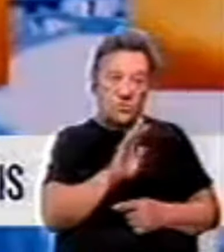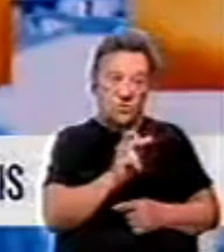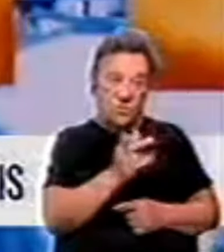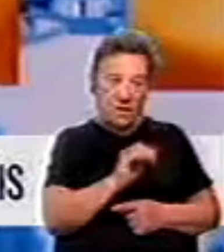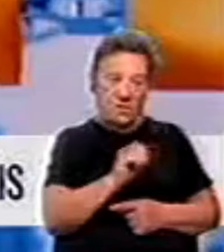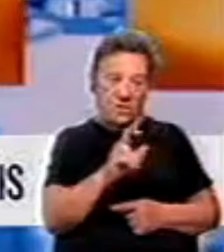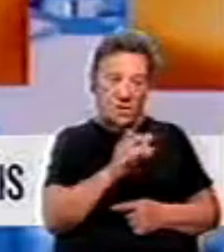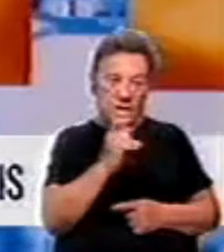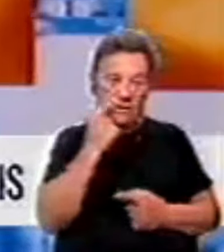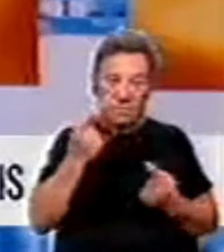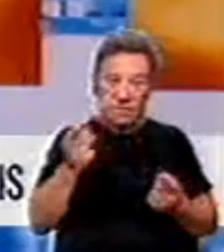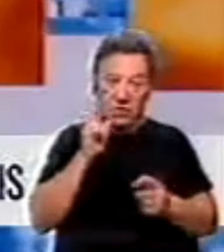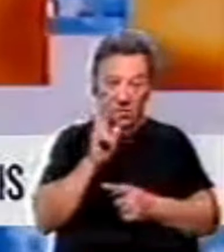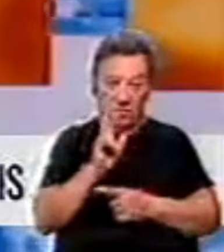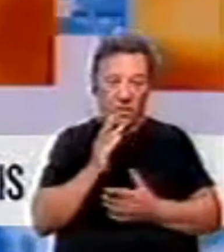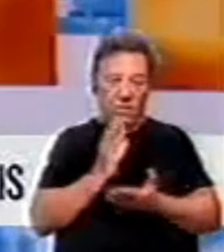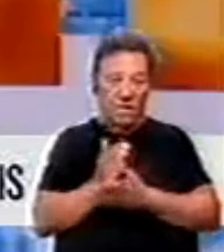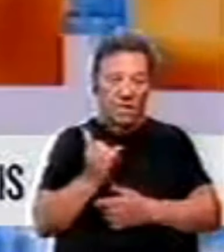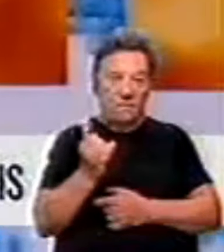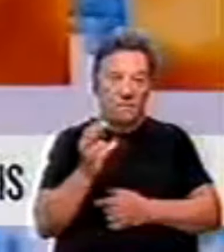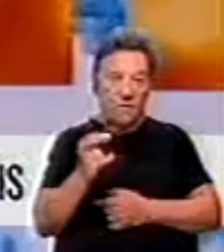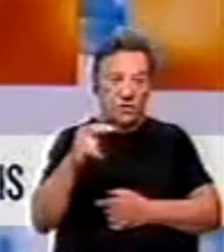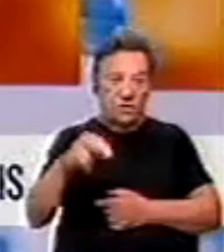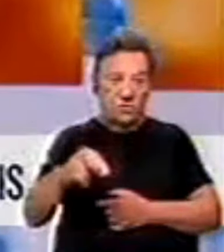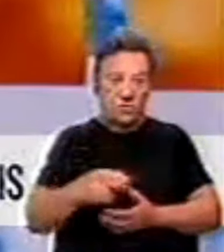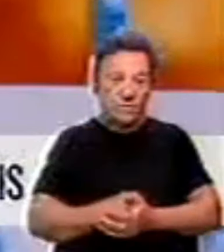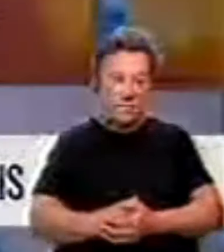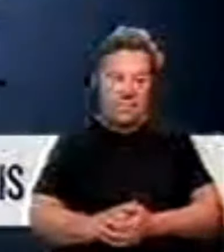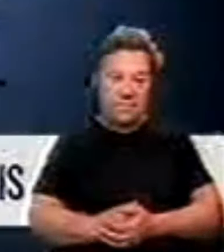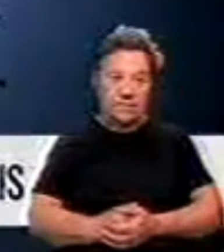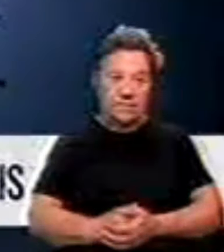Reis. Está patente ao público até 23 de junho.